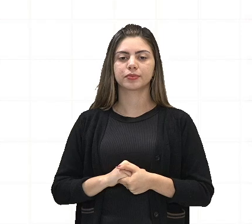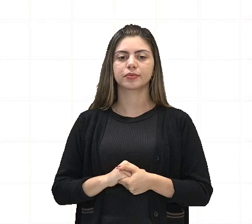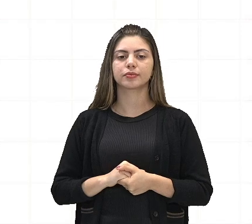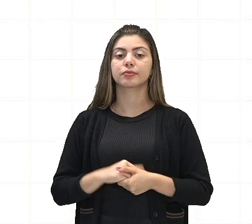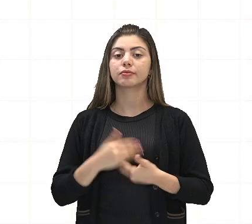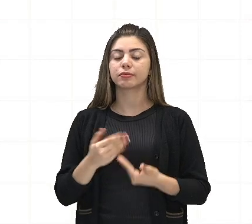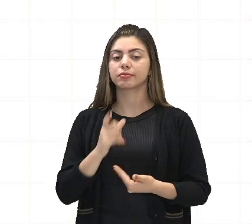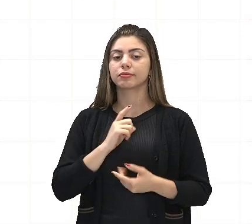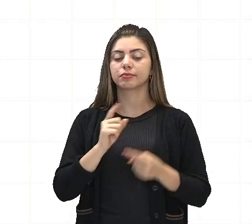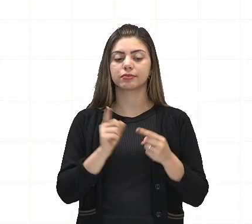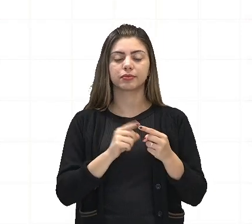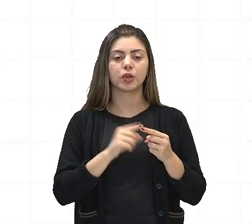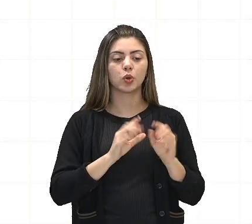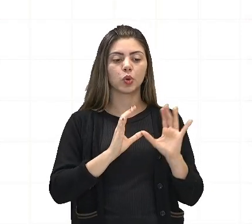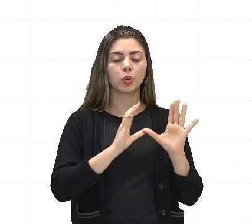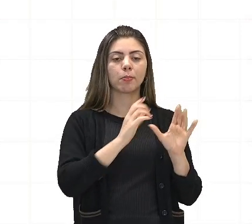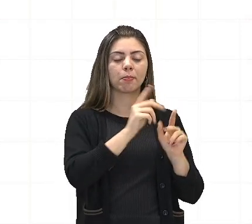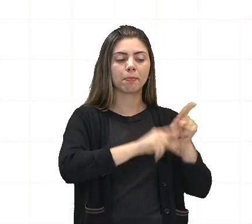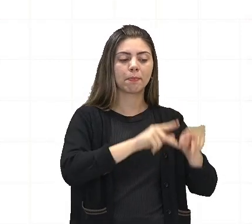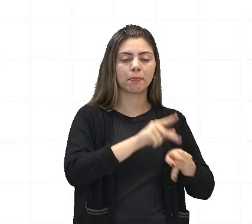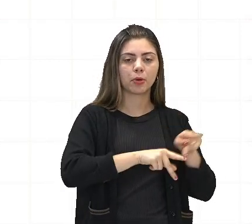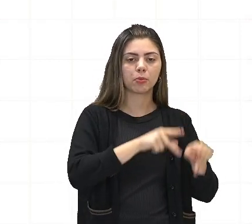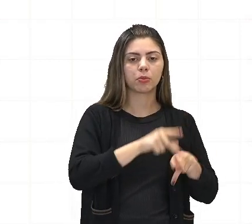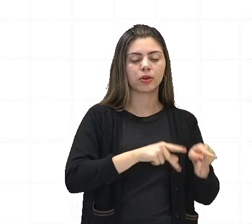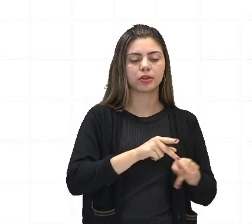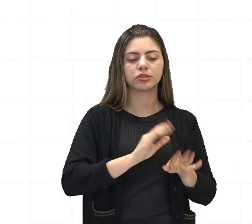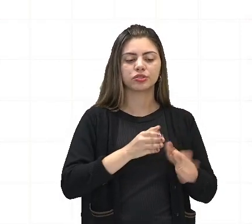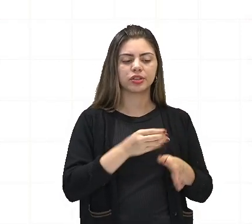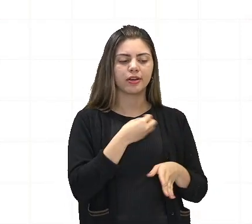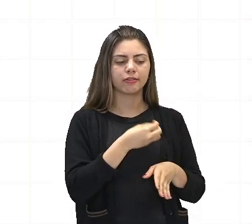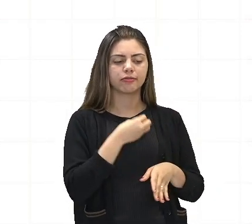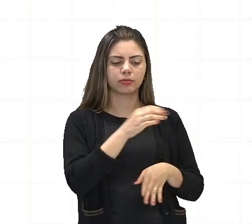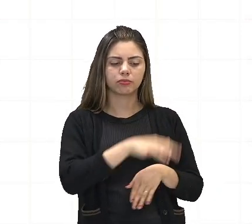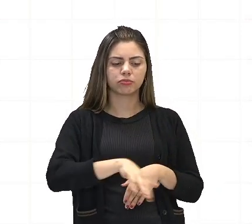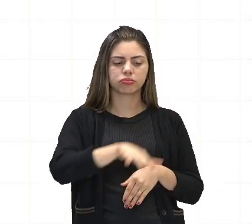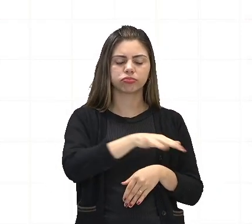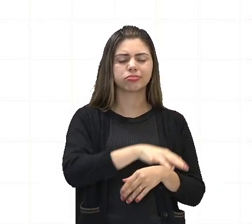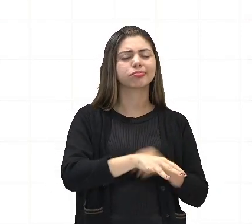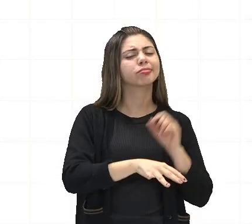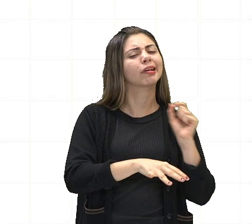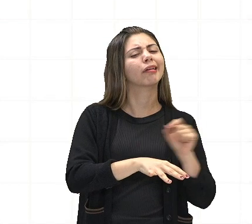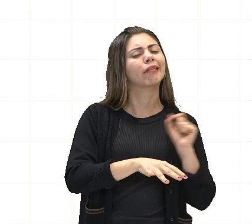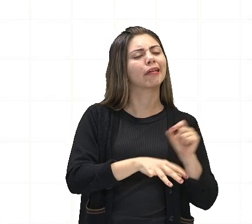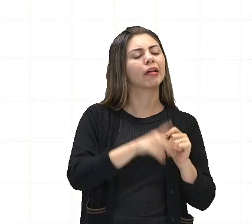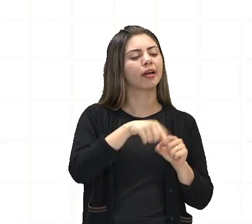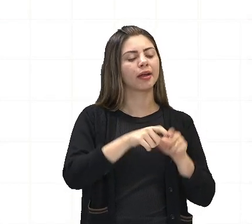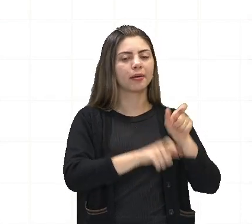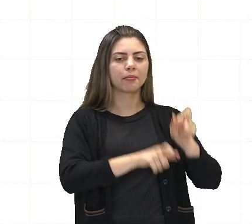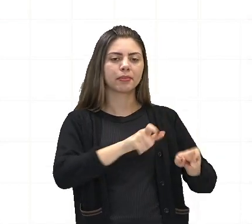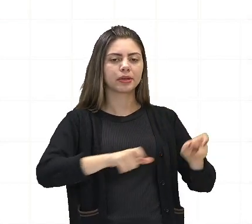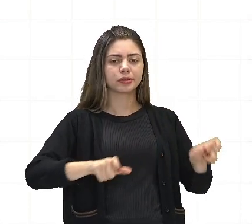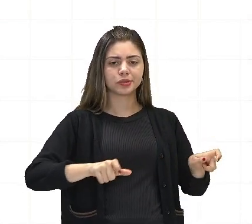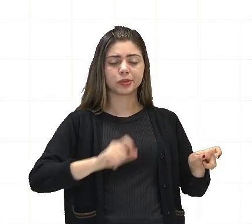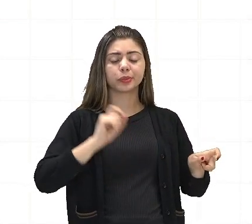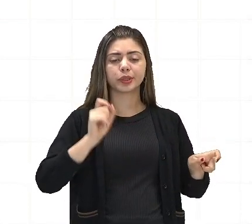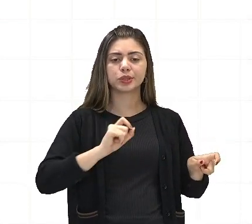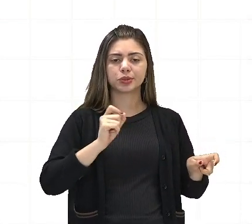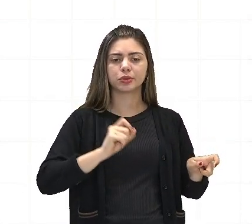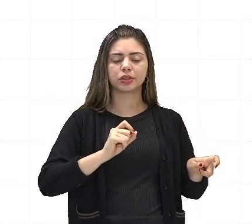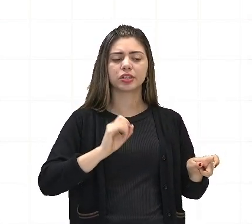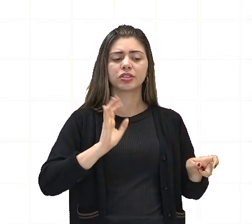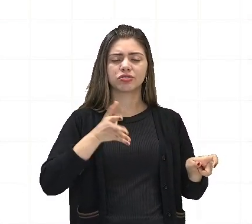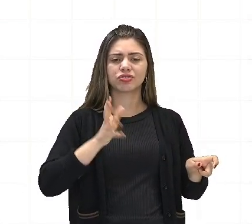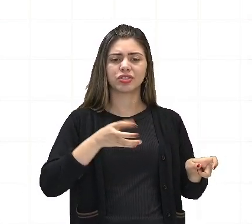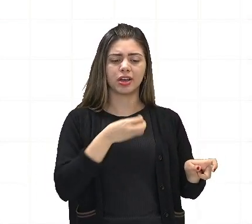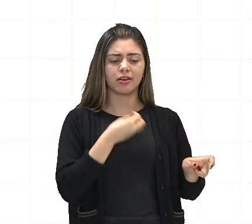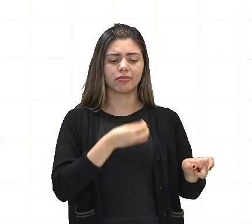os habitantes tradicionais. Quem são esses habitantes tradicionais? São aquelas pessoas que vivem, que estavam